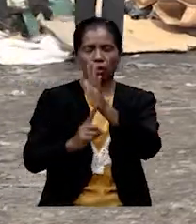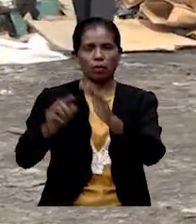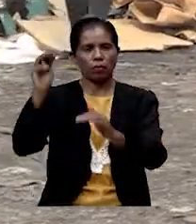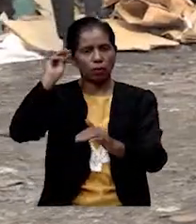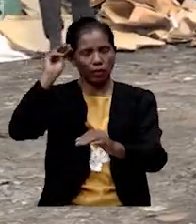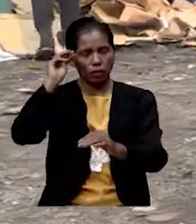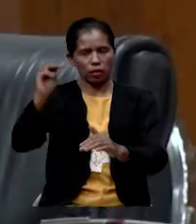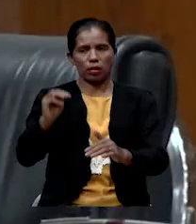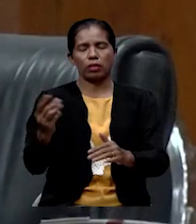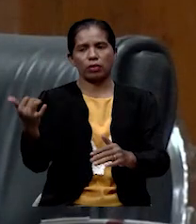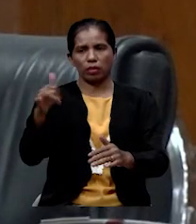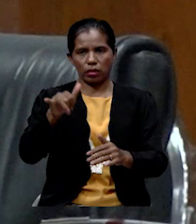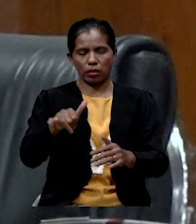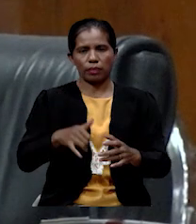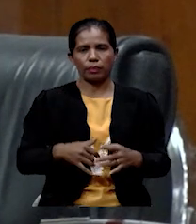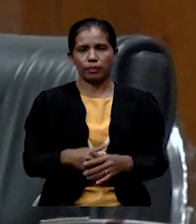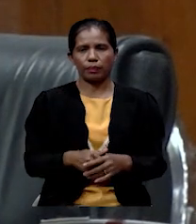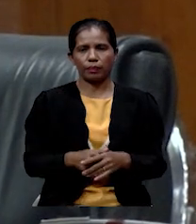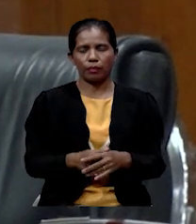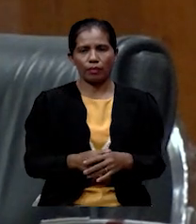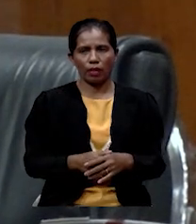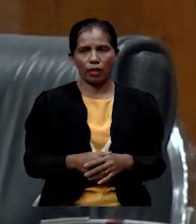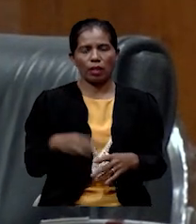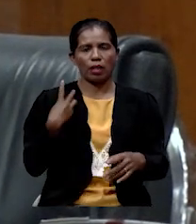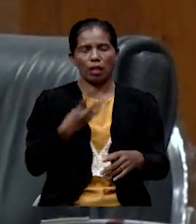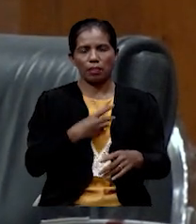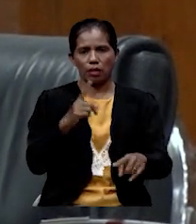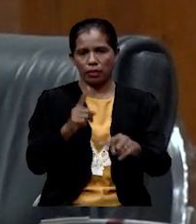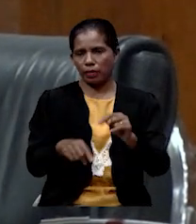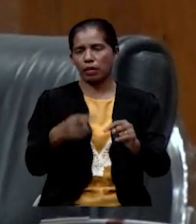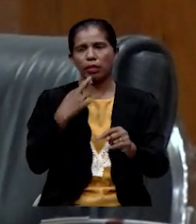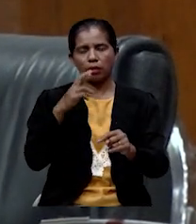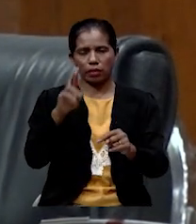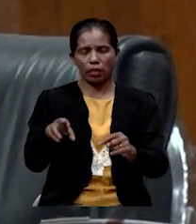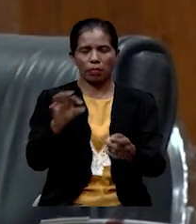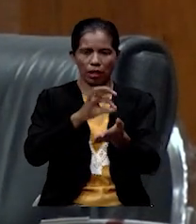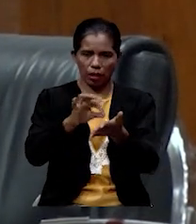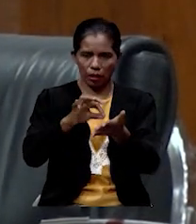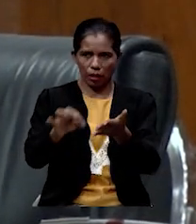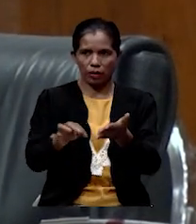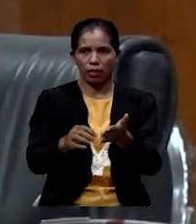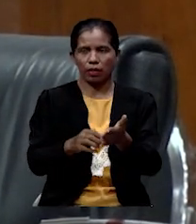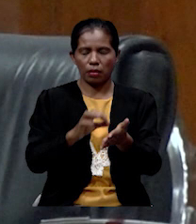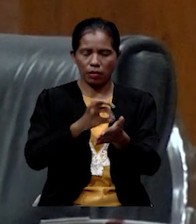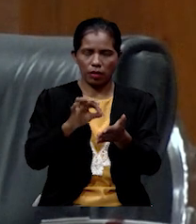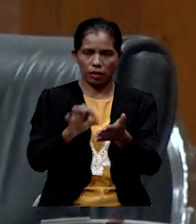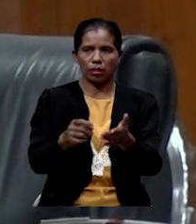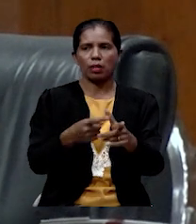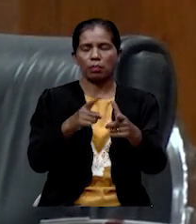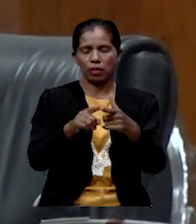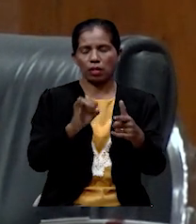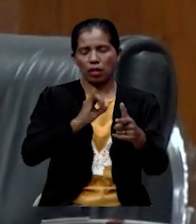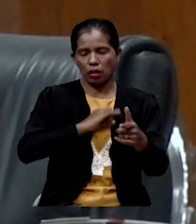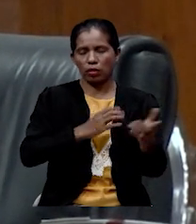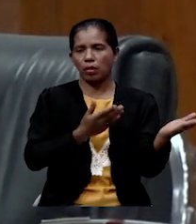ministério competente. Ida ne vema ka a mi label responde a mi tau nota, a mi registra e depois ao se atau ba